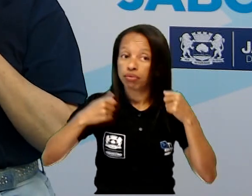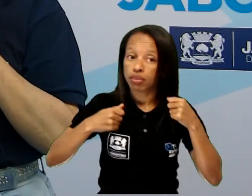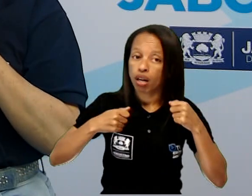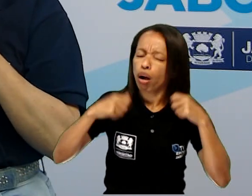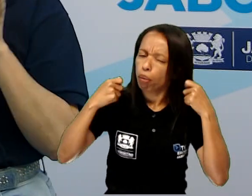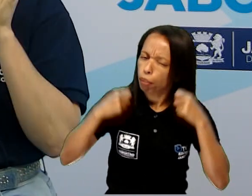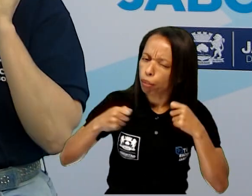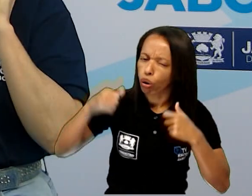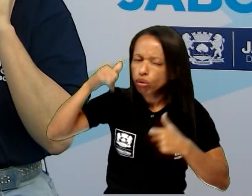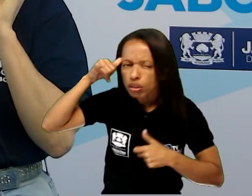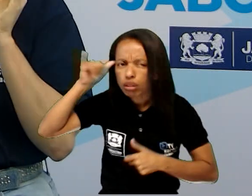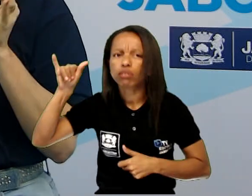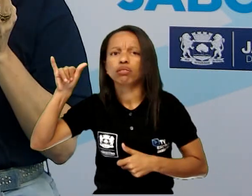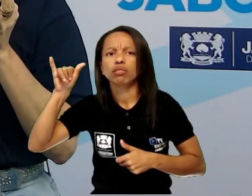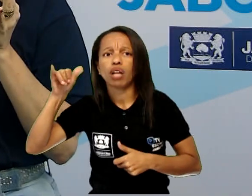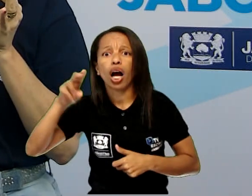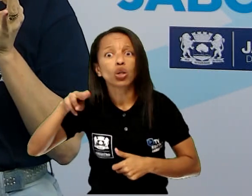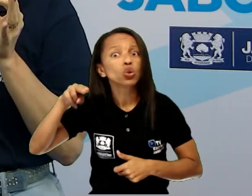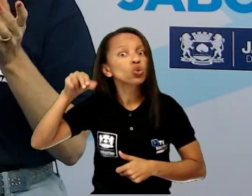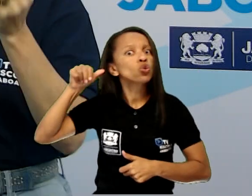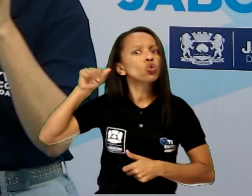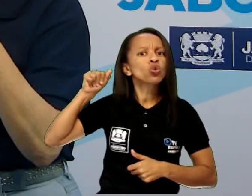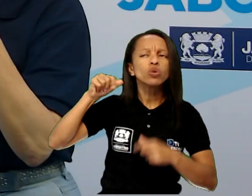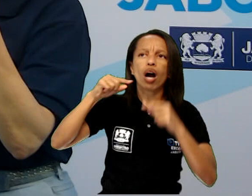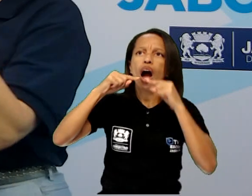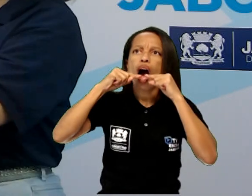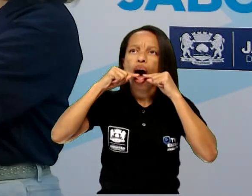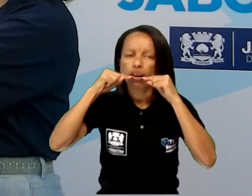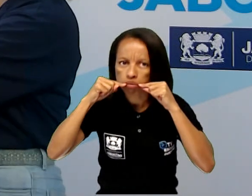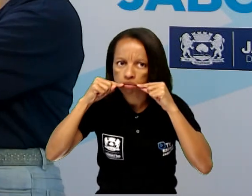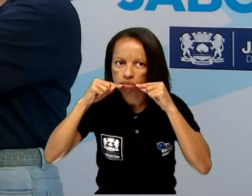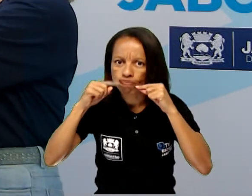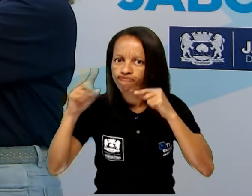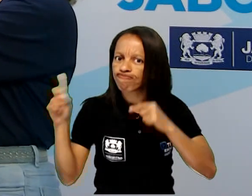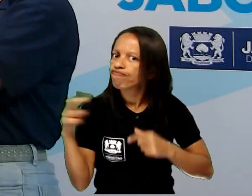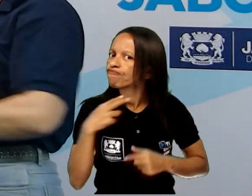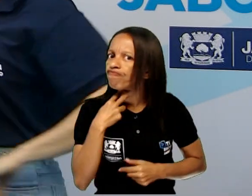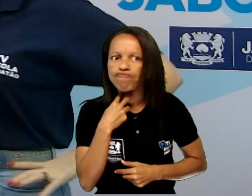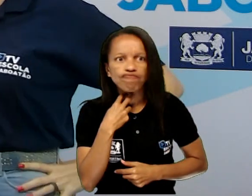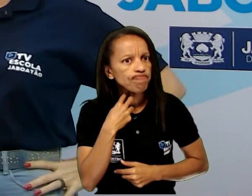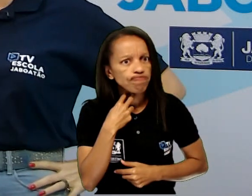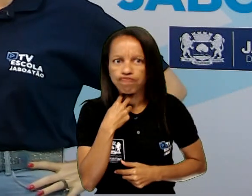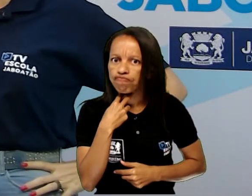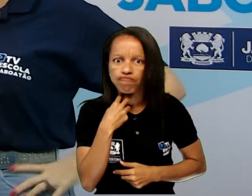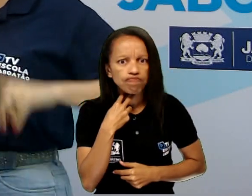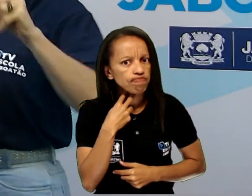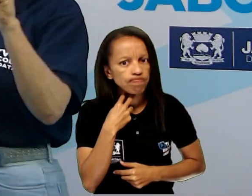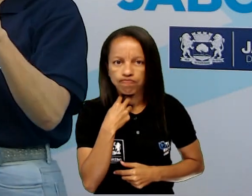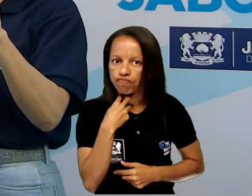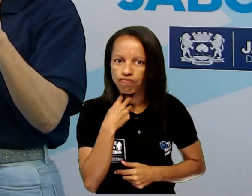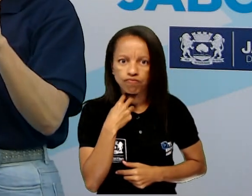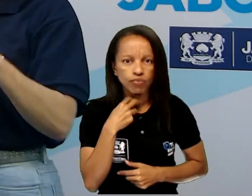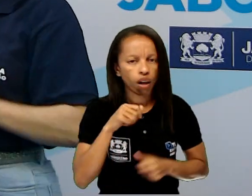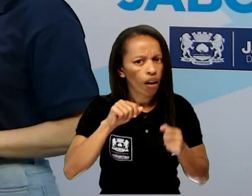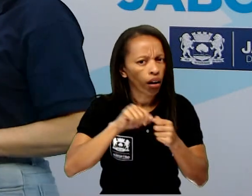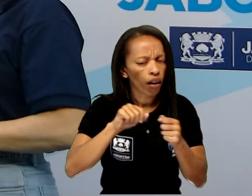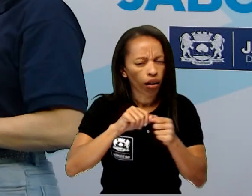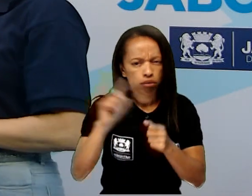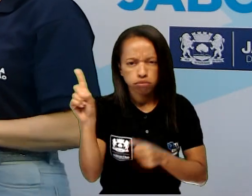isso? Pode. Jamais colocar o fio na boca, principalmente se ele tiver conectado na tomada. Não faz isso não,